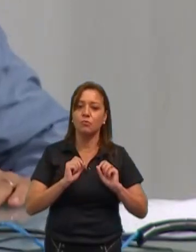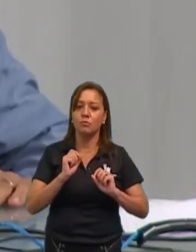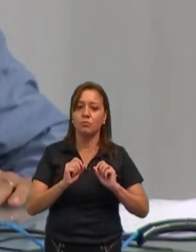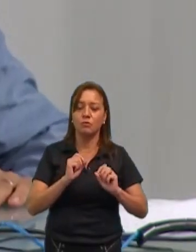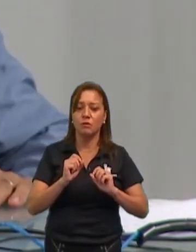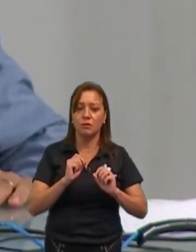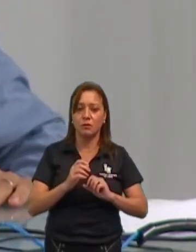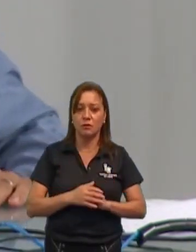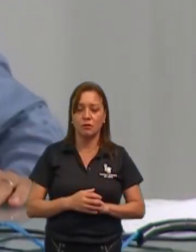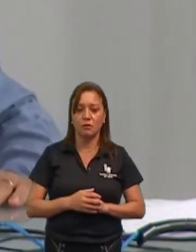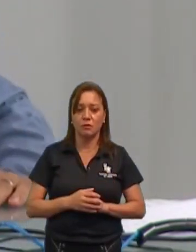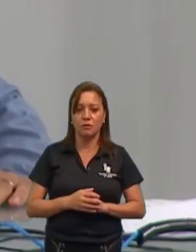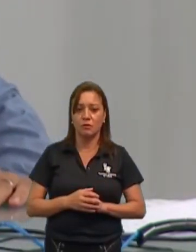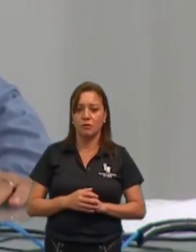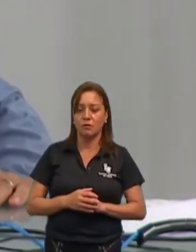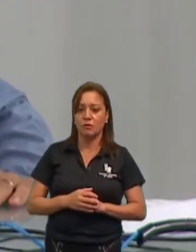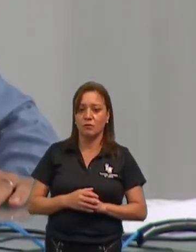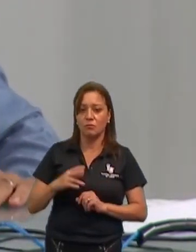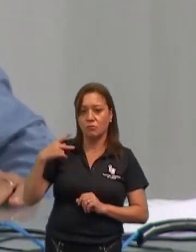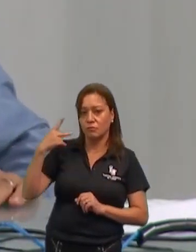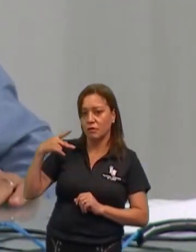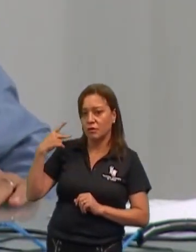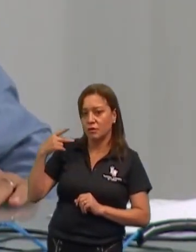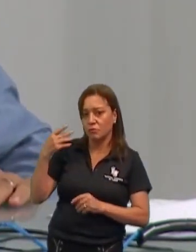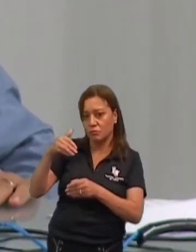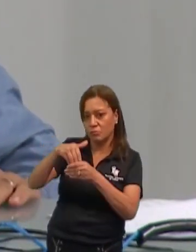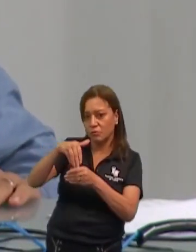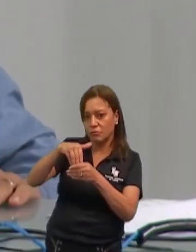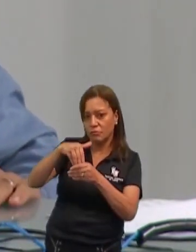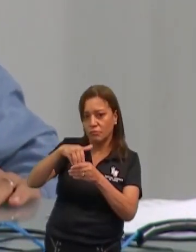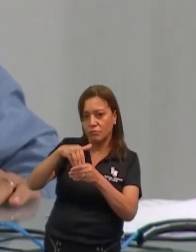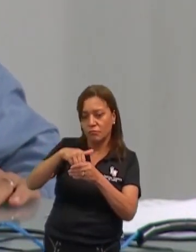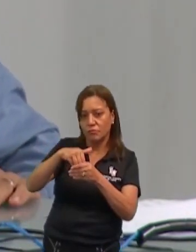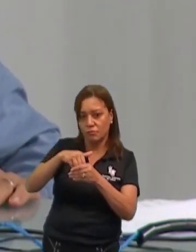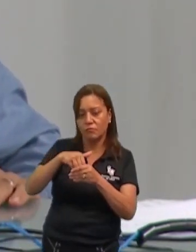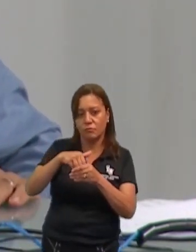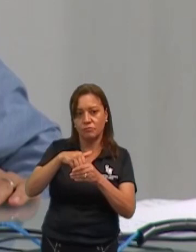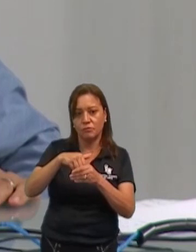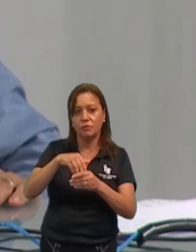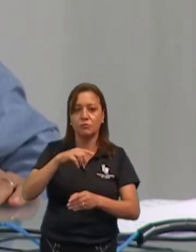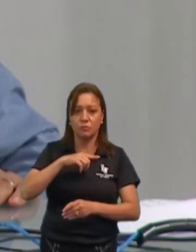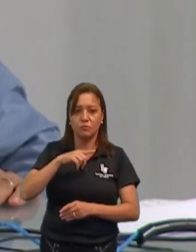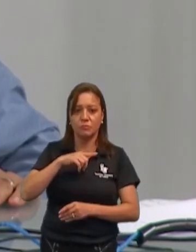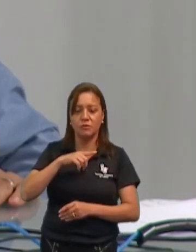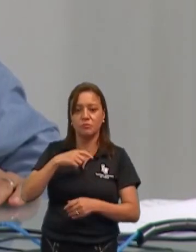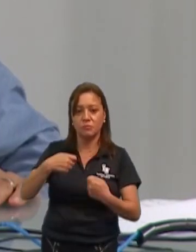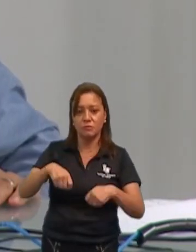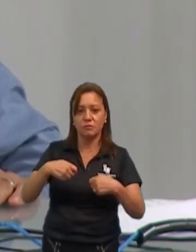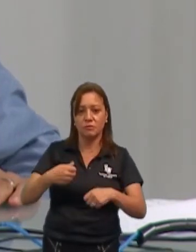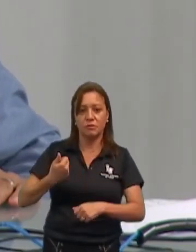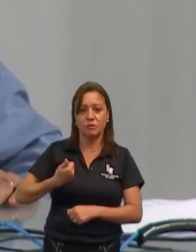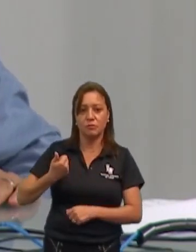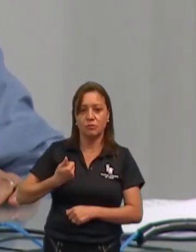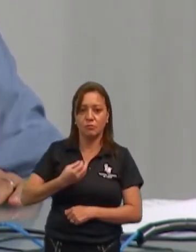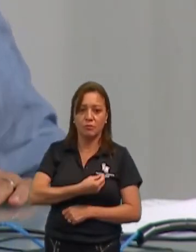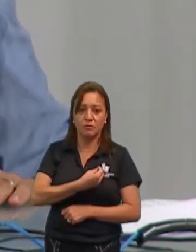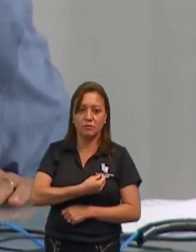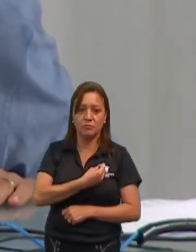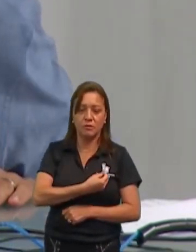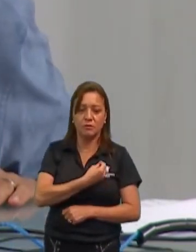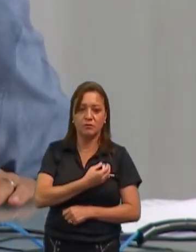para poder estar votando, que nós temos quórum especial aqui de 2/3,